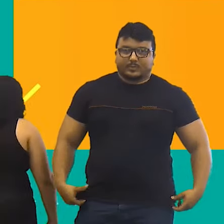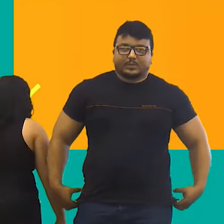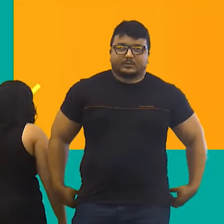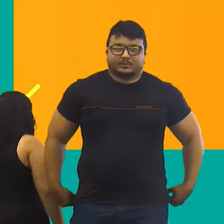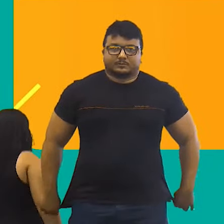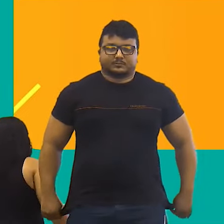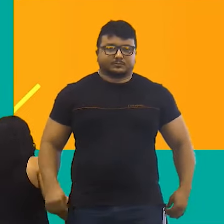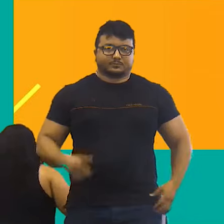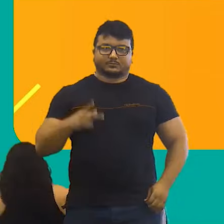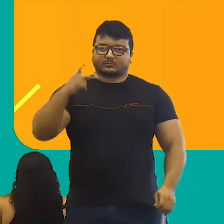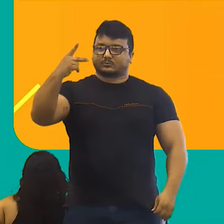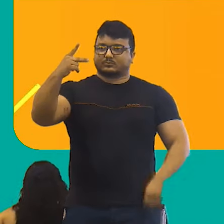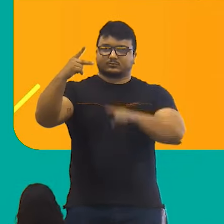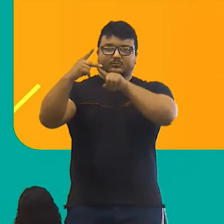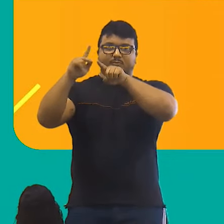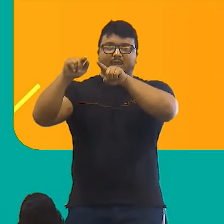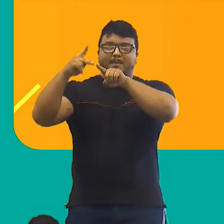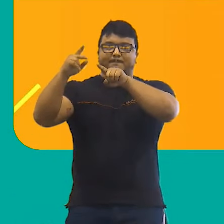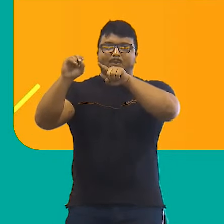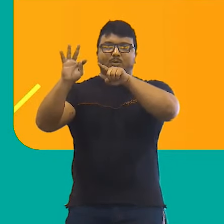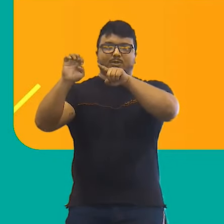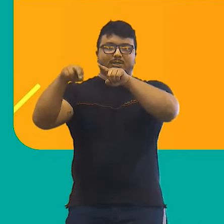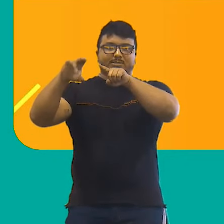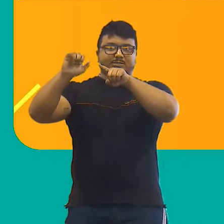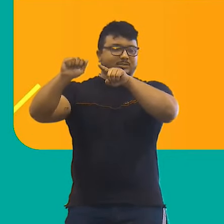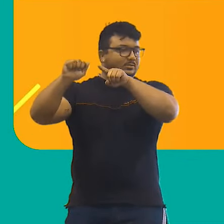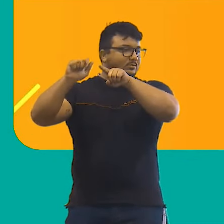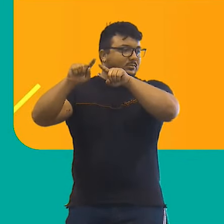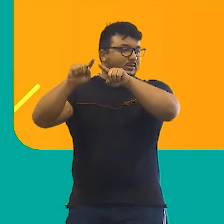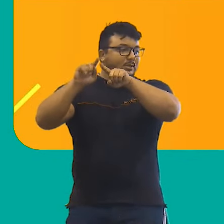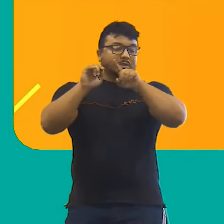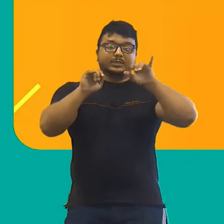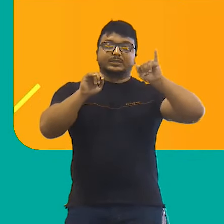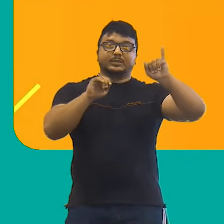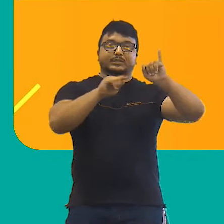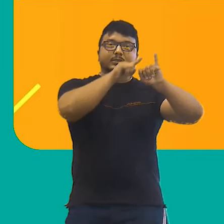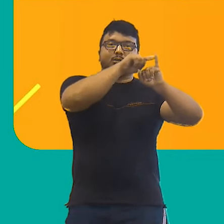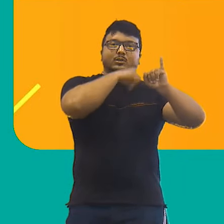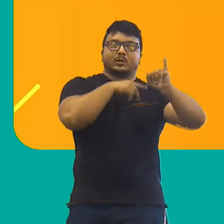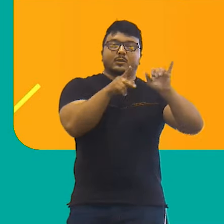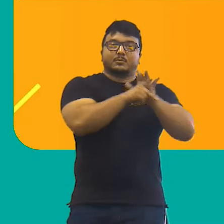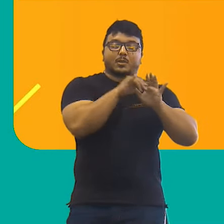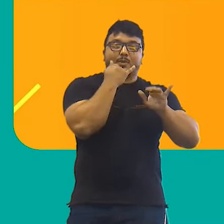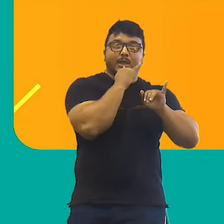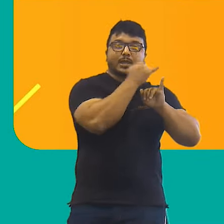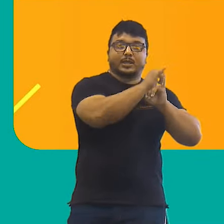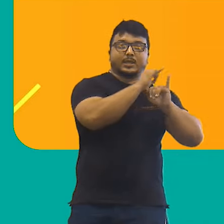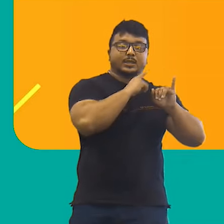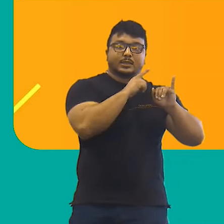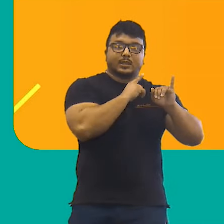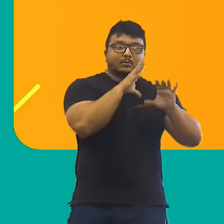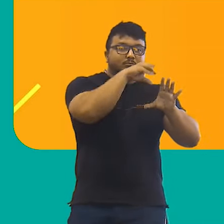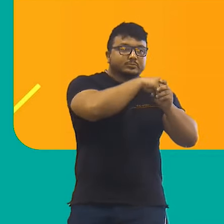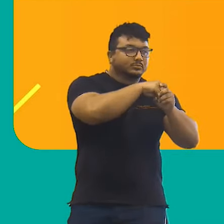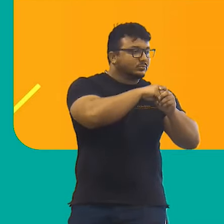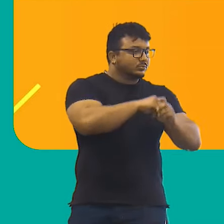P é de potência, I é a intensidade da corrente elétrica e o